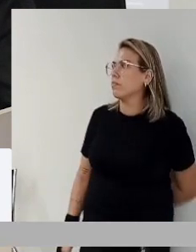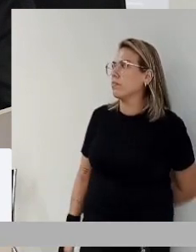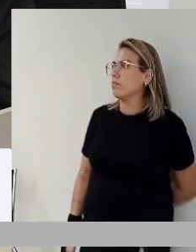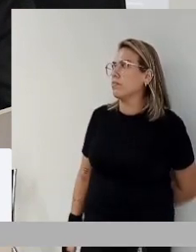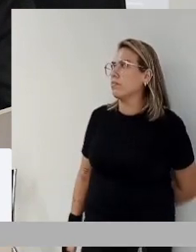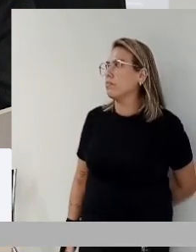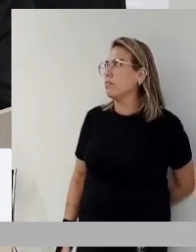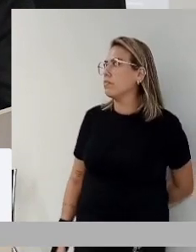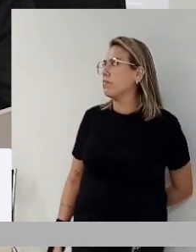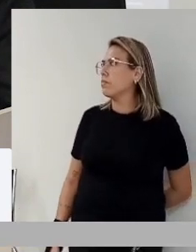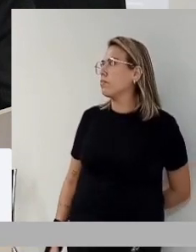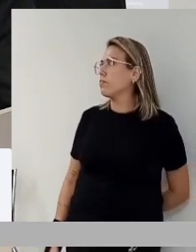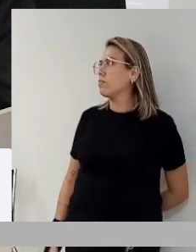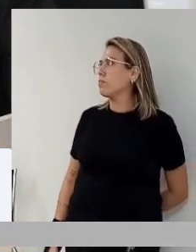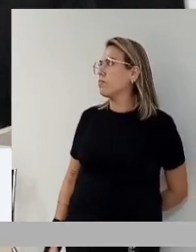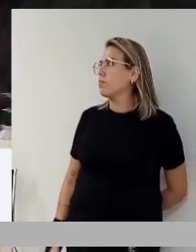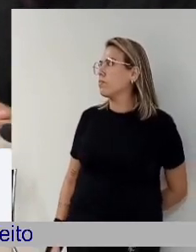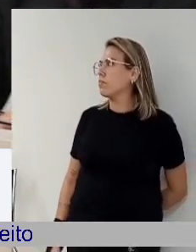vereadora